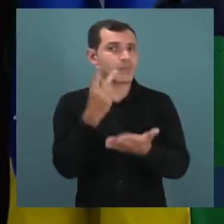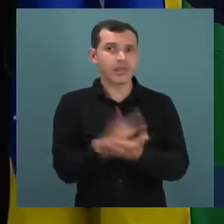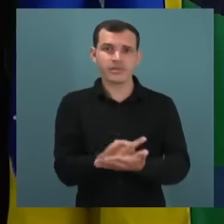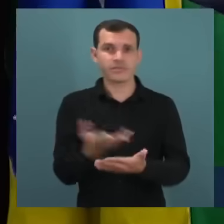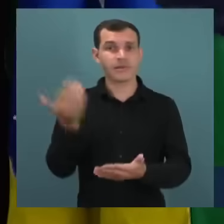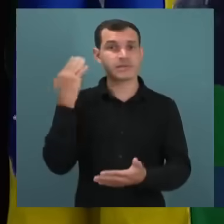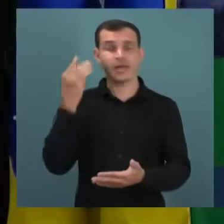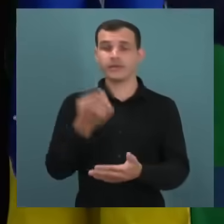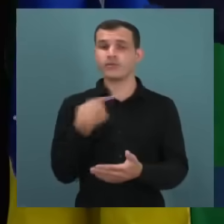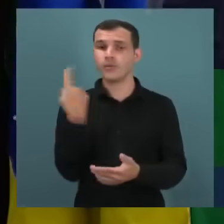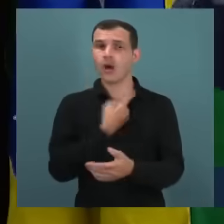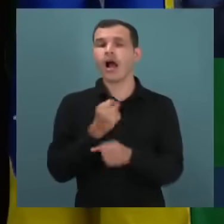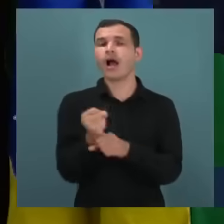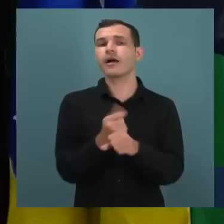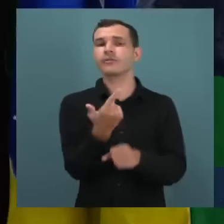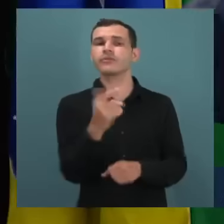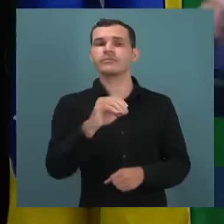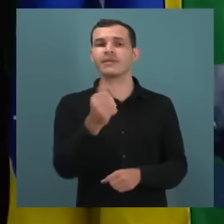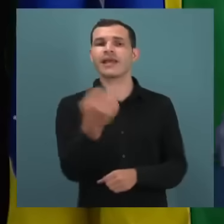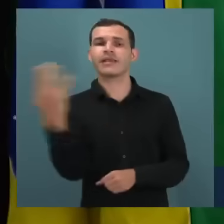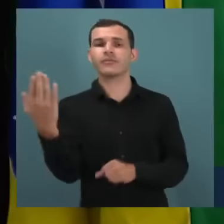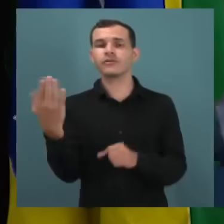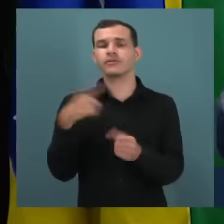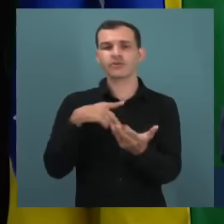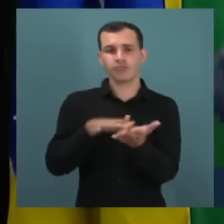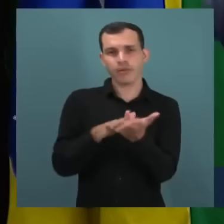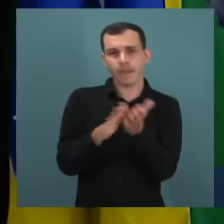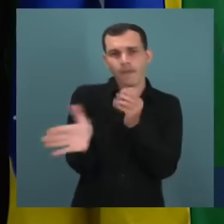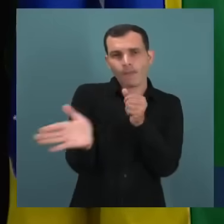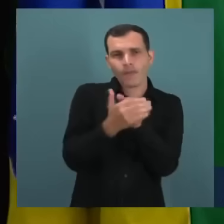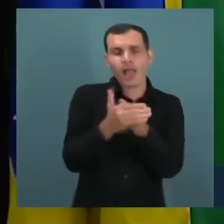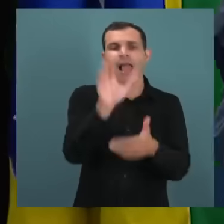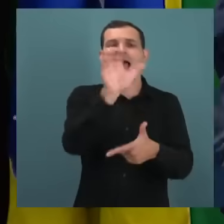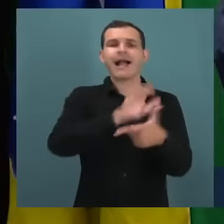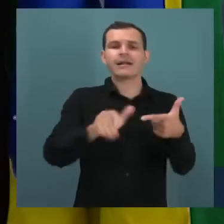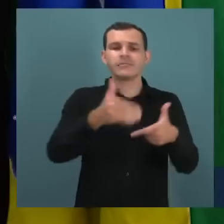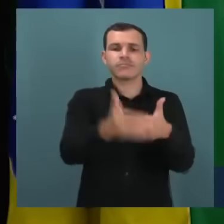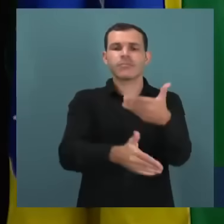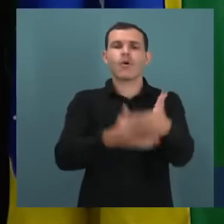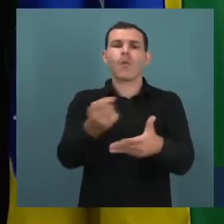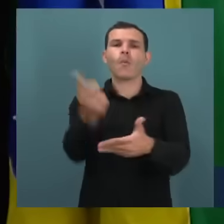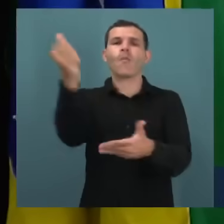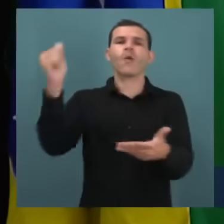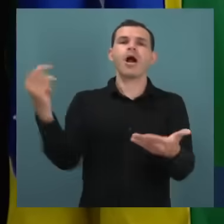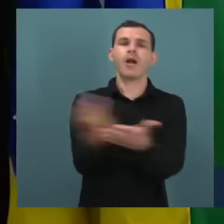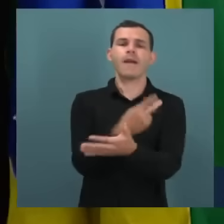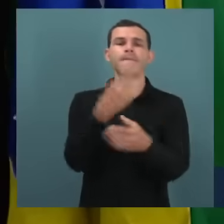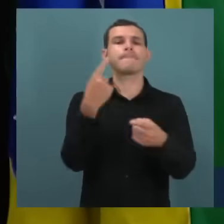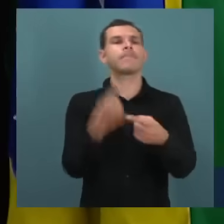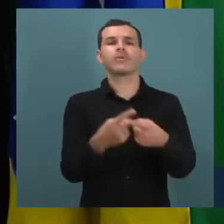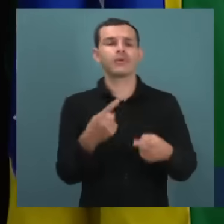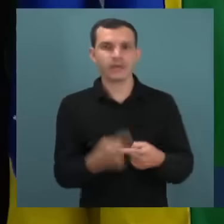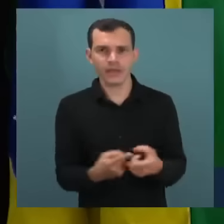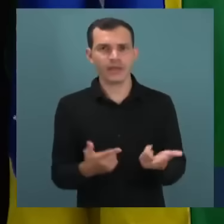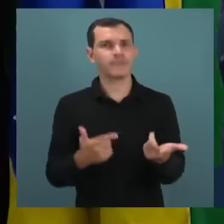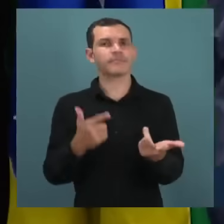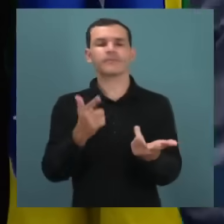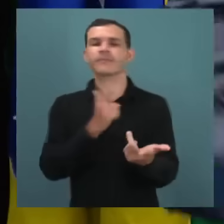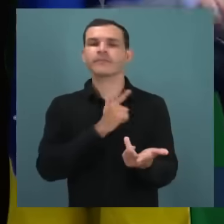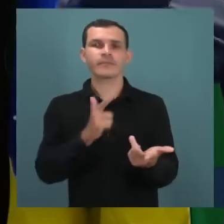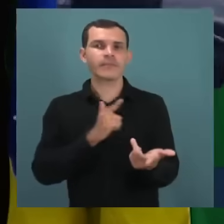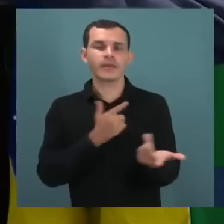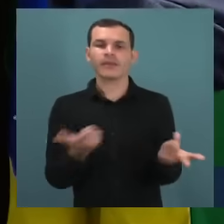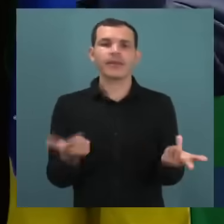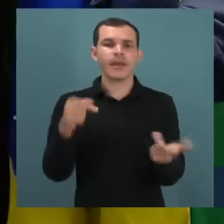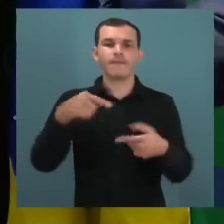2014 mascarando a crise que se avizinhava em função do descalabro e da temeridade com que a política fiscal no Brasil